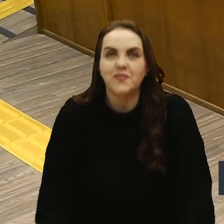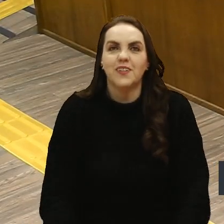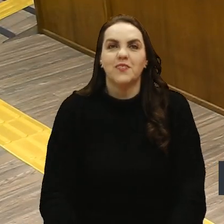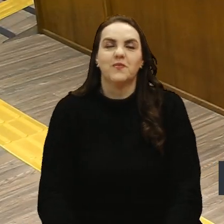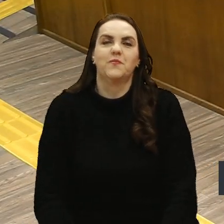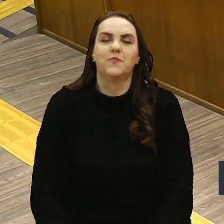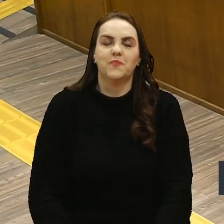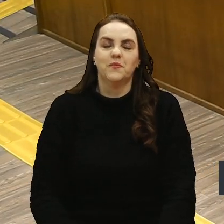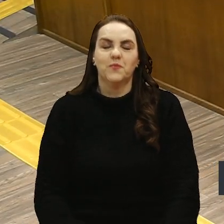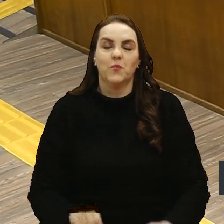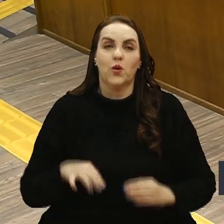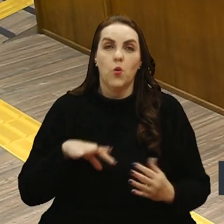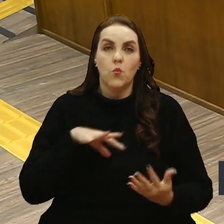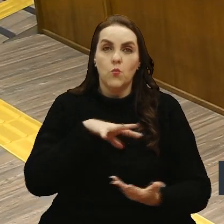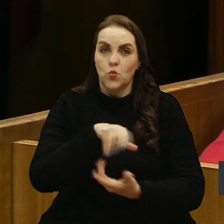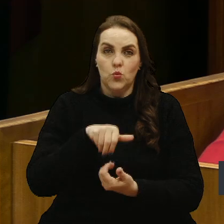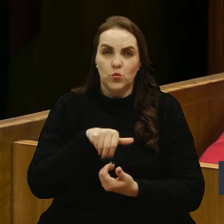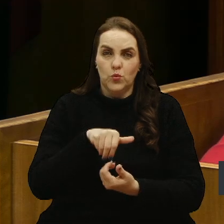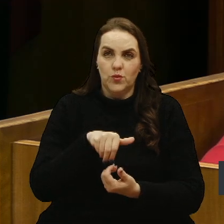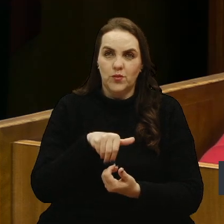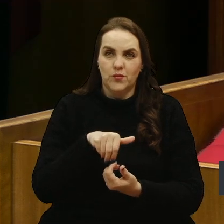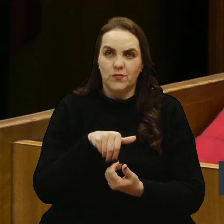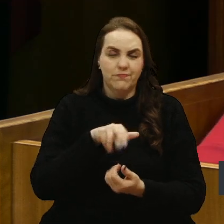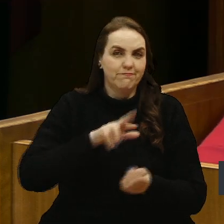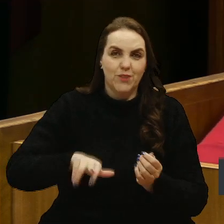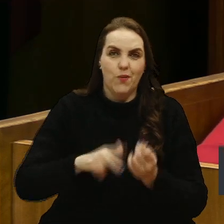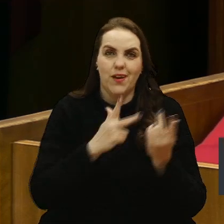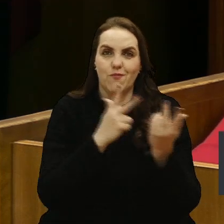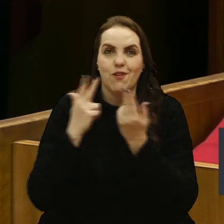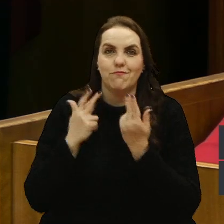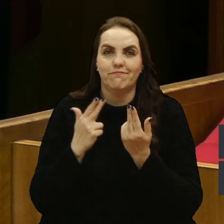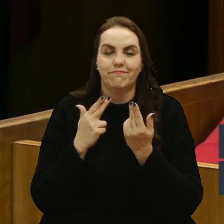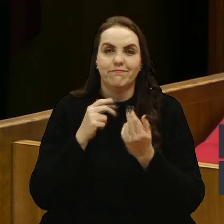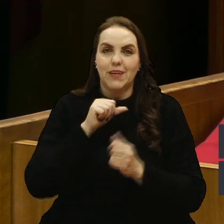Porque o mundo não é igual. O mundo muda.